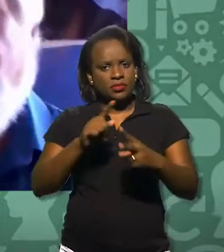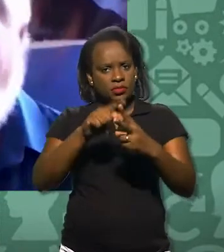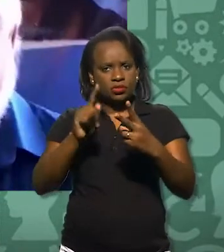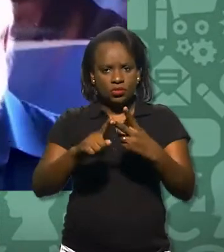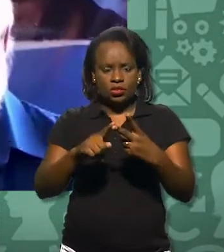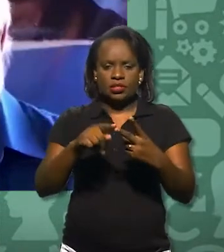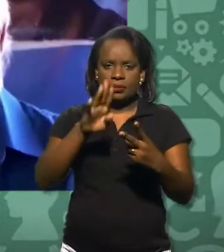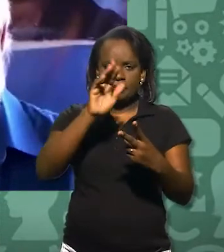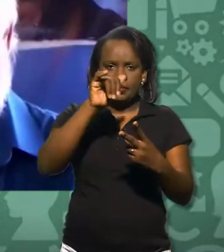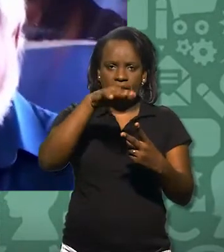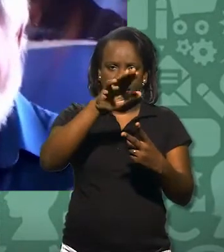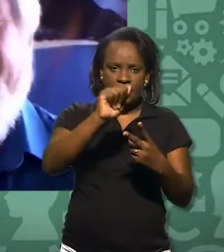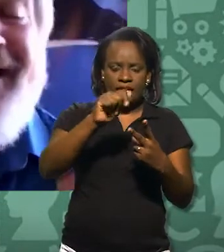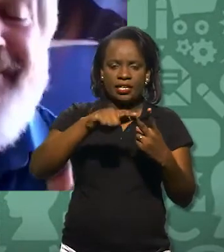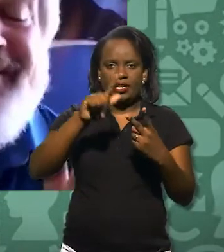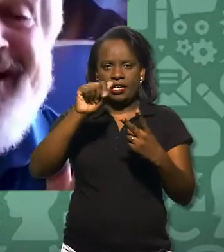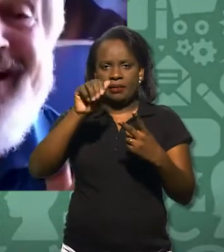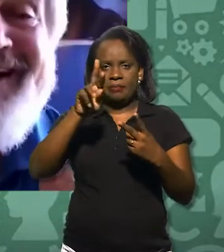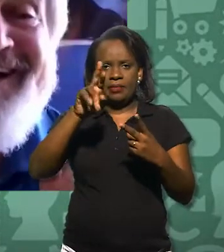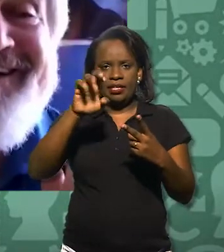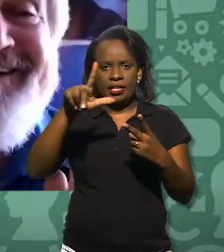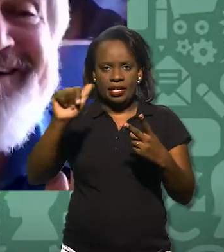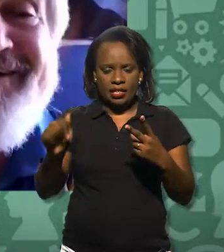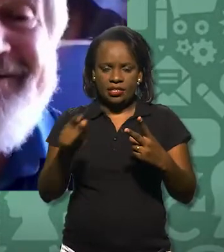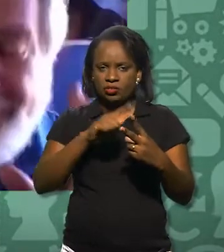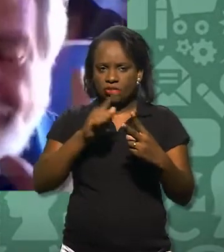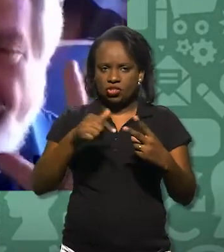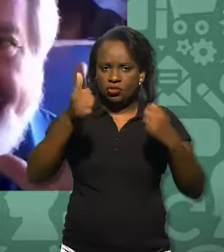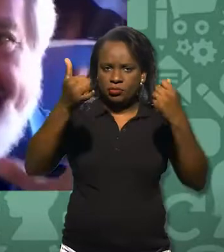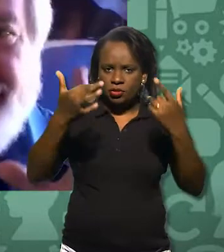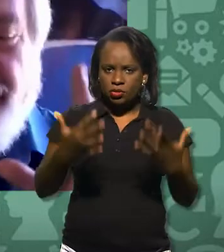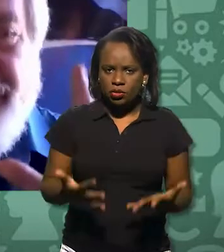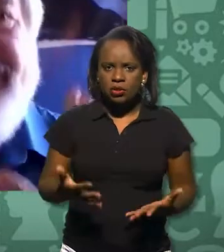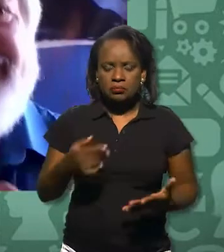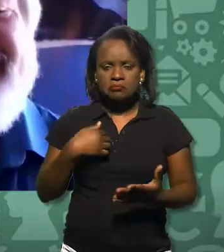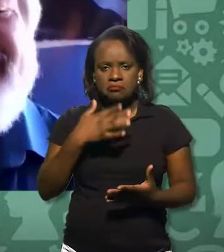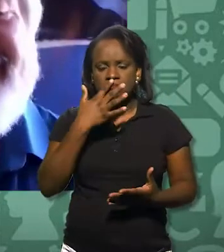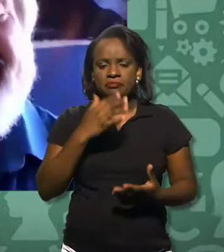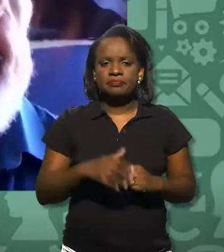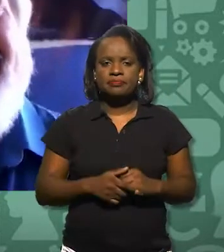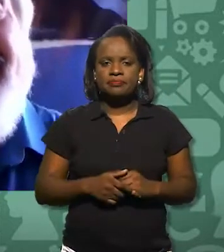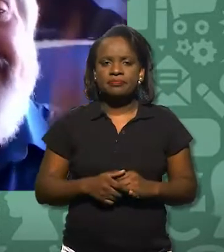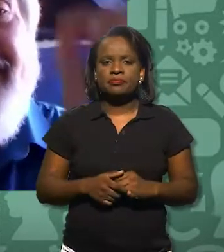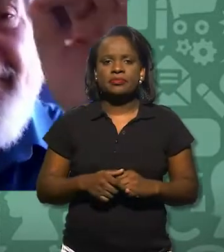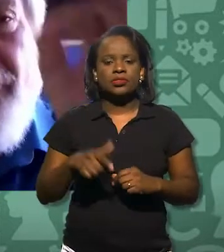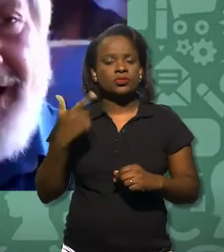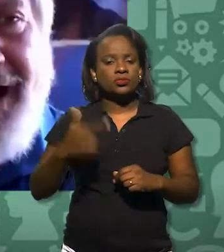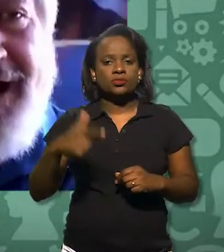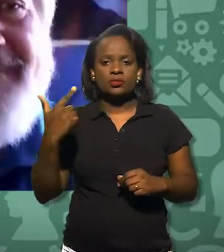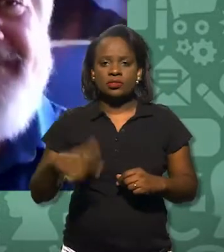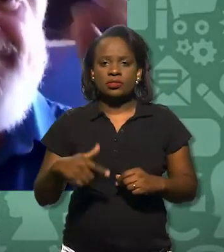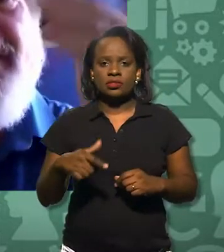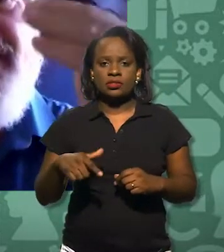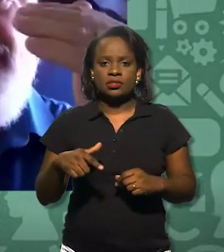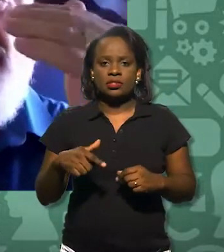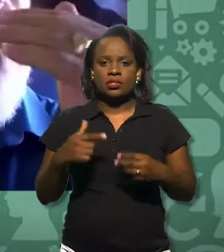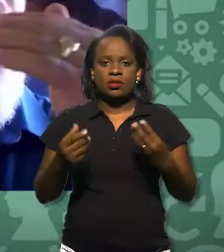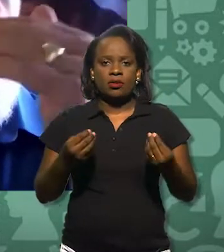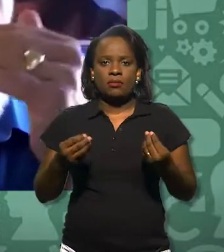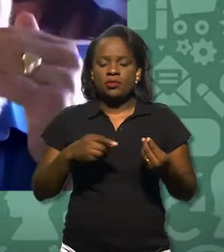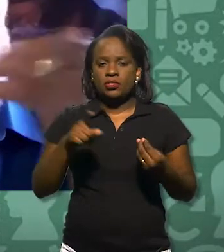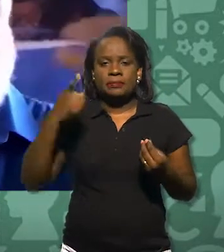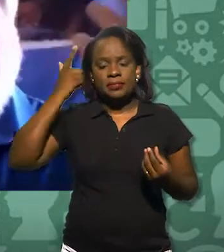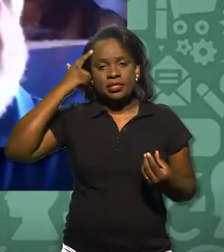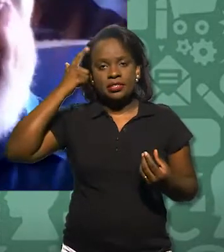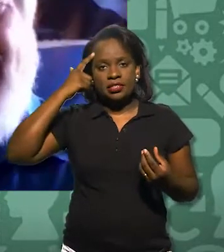as duas foram, a Bianca e a Gabriela, colocaram as coisas interessantes. Não há